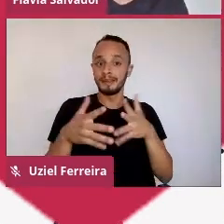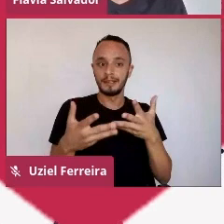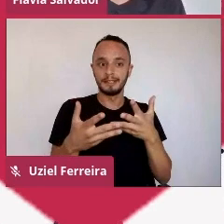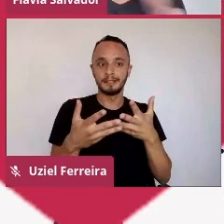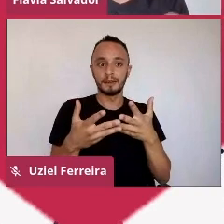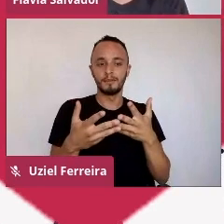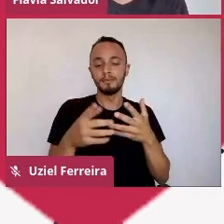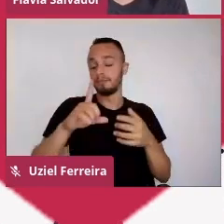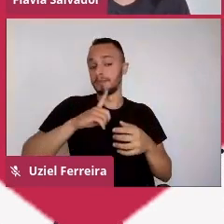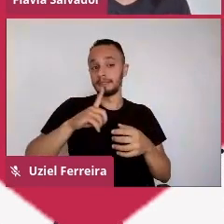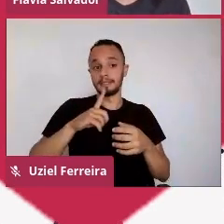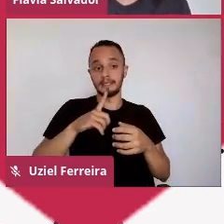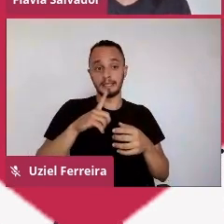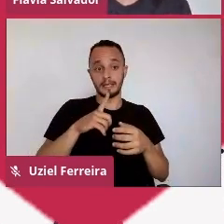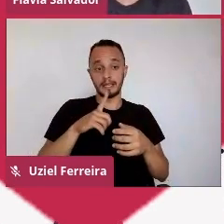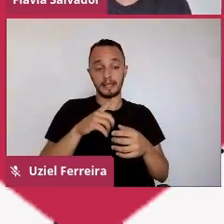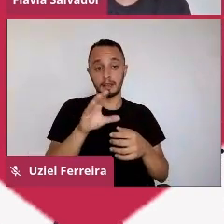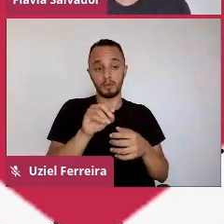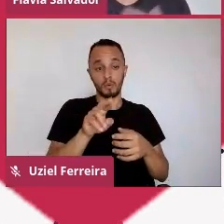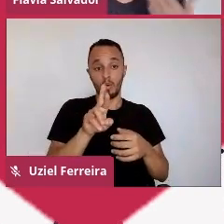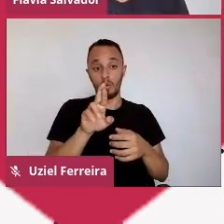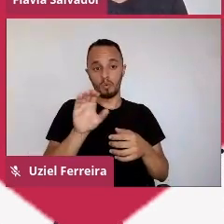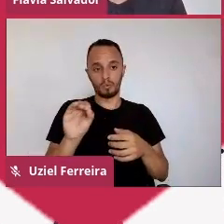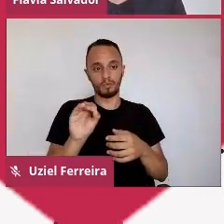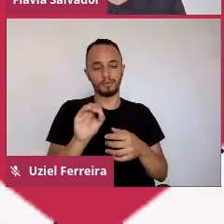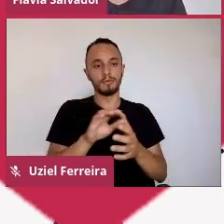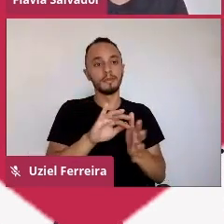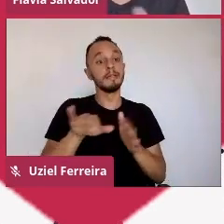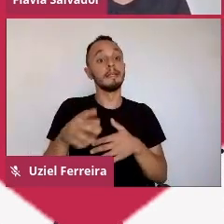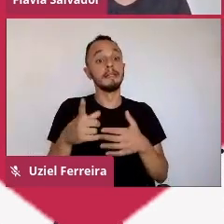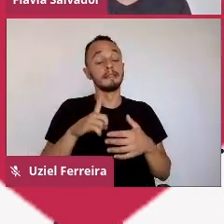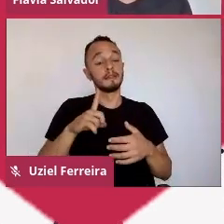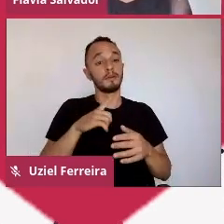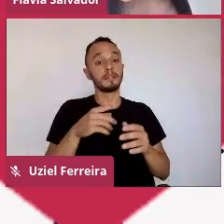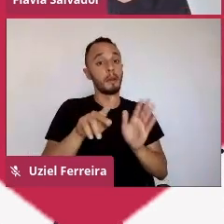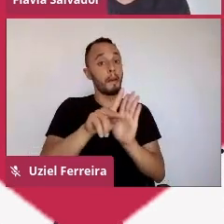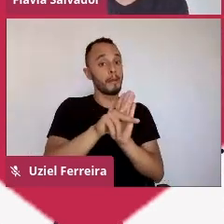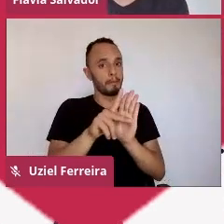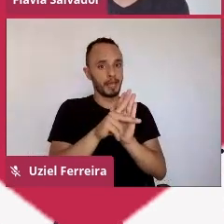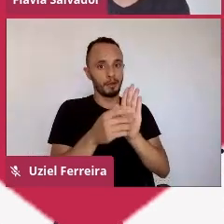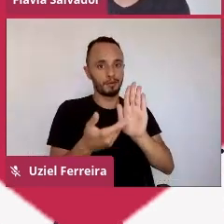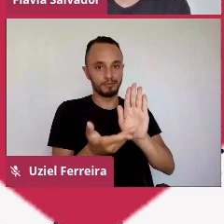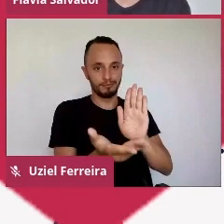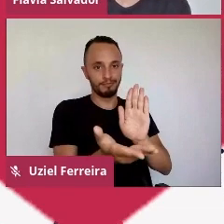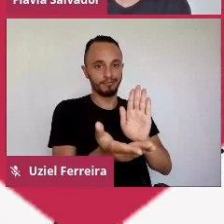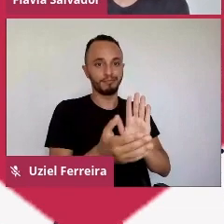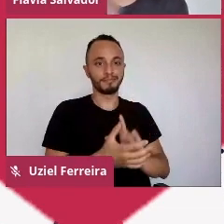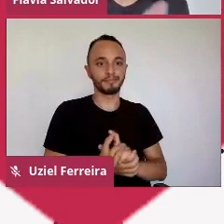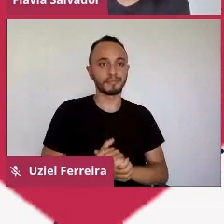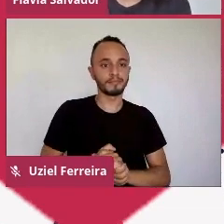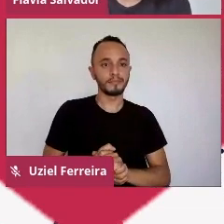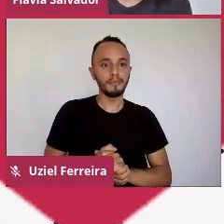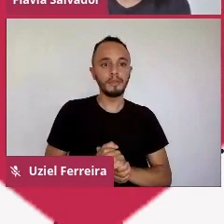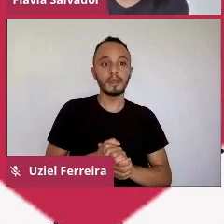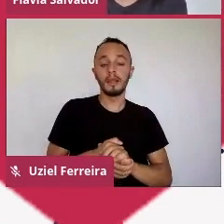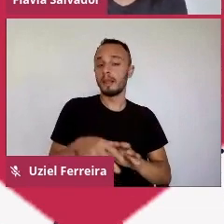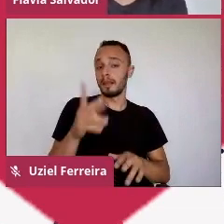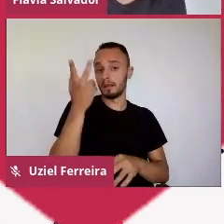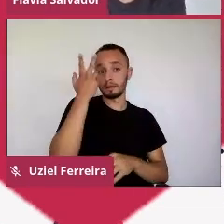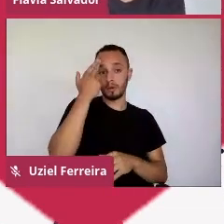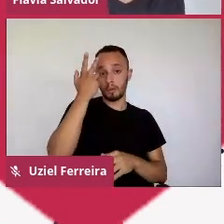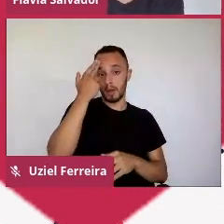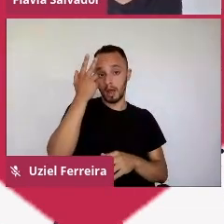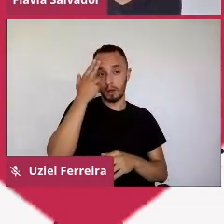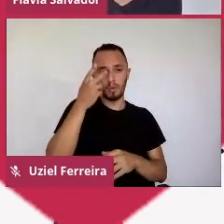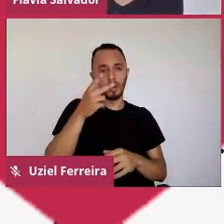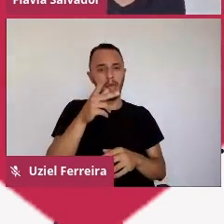em papel, esse marrom é um papel craft, que é um papel alternativo, e impressão em couro. Essa imagem